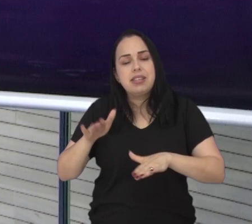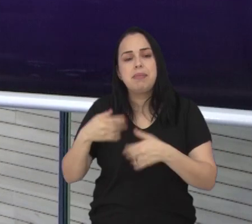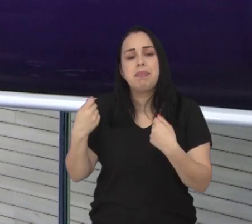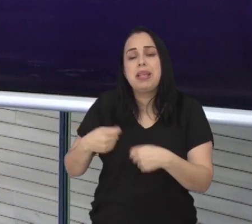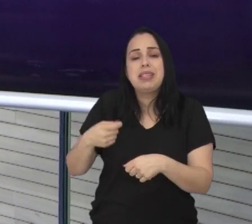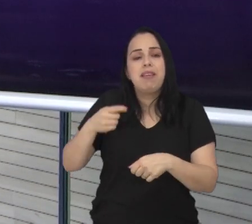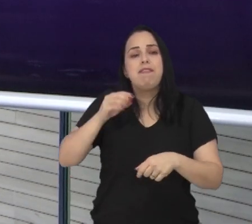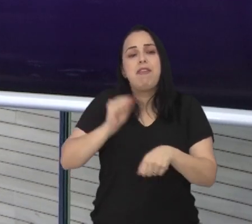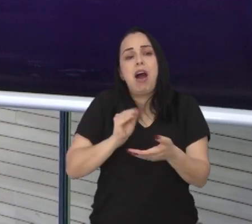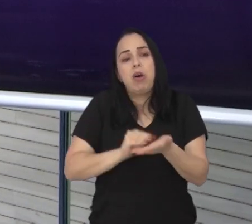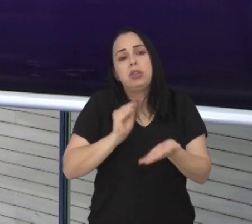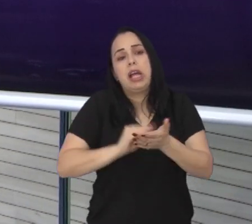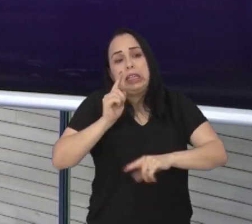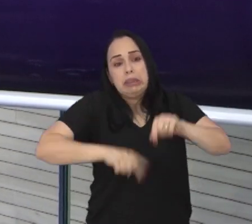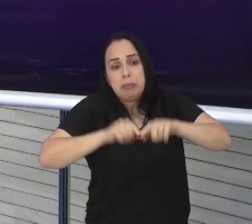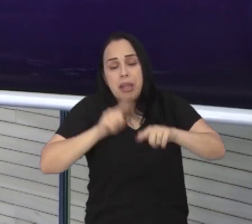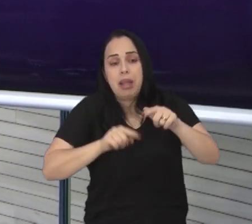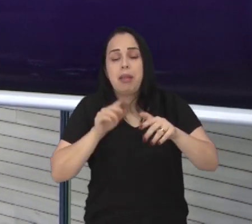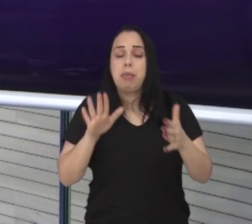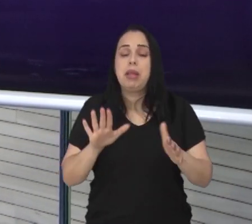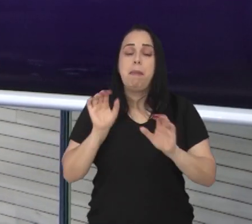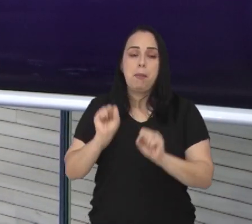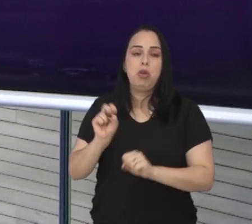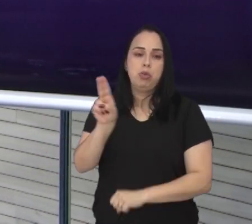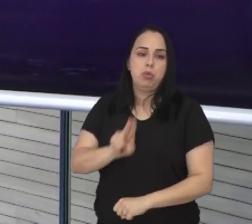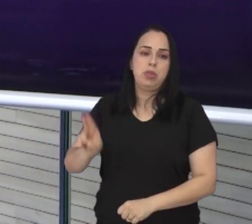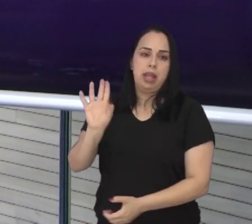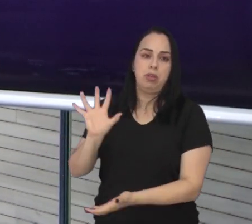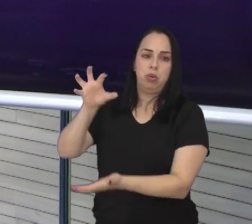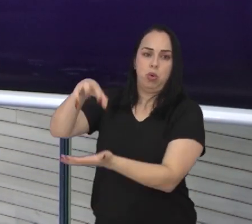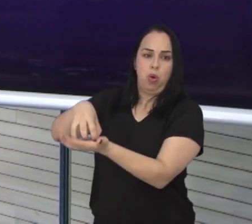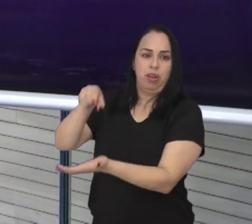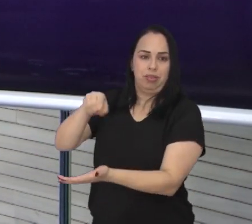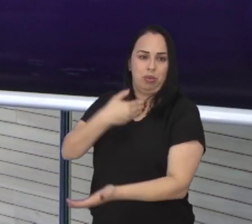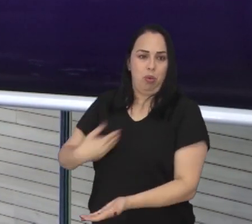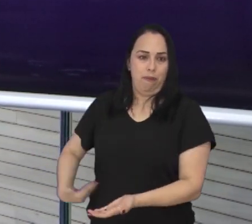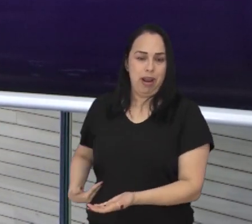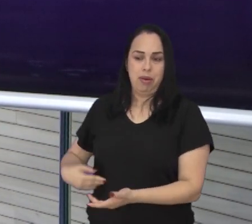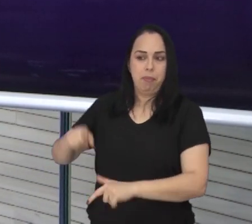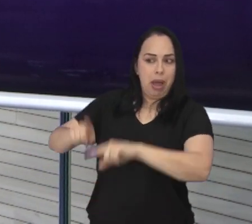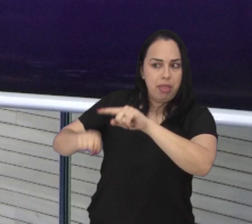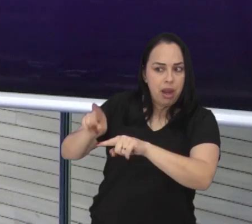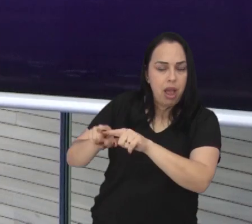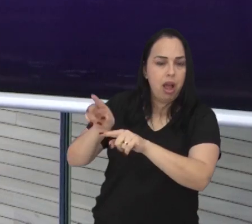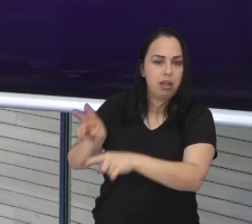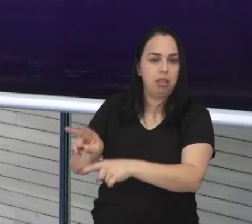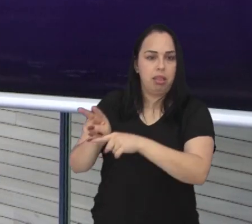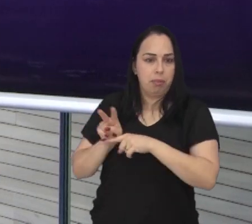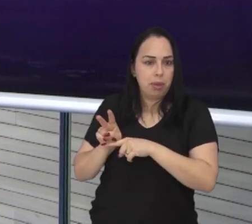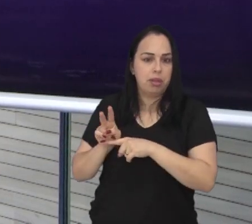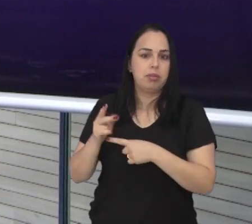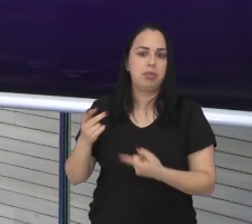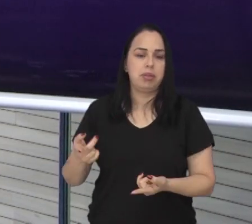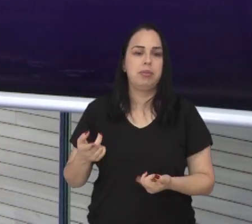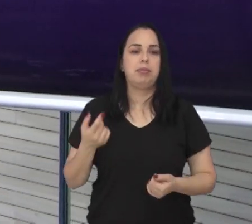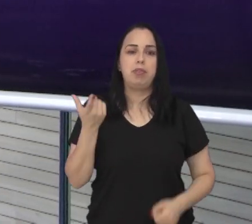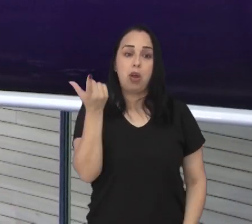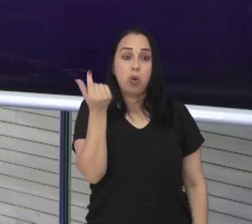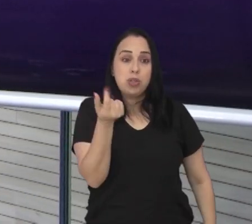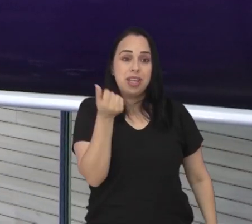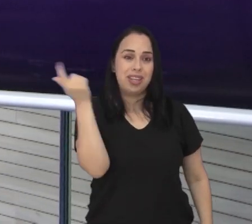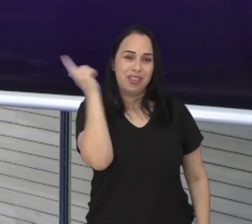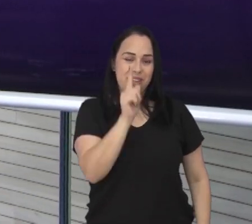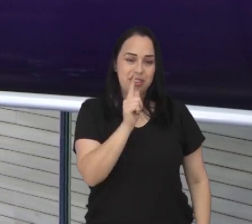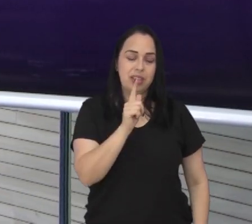do maquinário público Então essa a nossa dificuldade porque esse projeto ela não vai só ensinar ela vai dar condições das pessoas poderem receber por